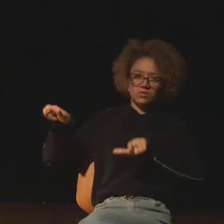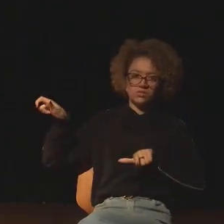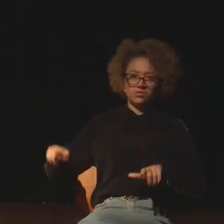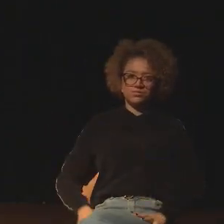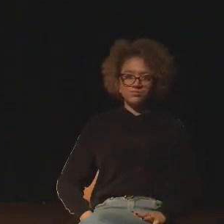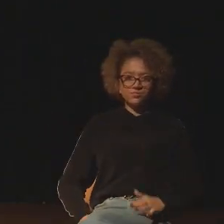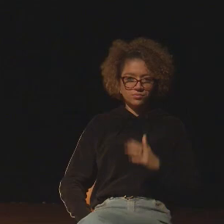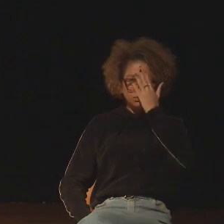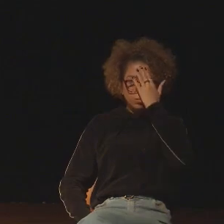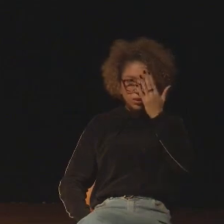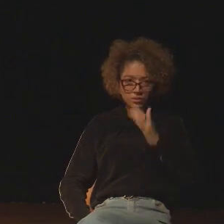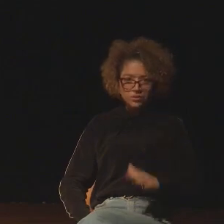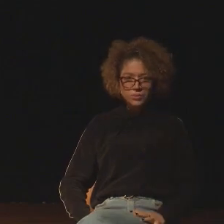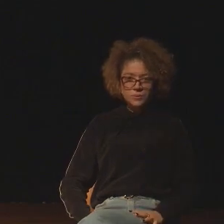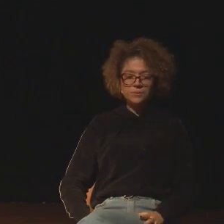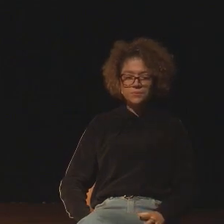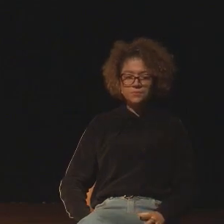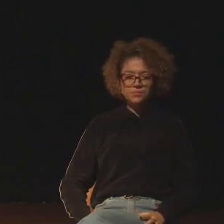obrigado.